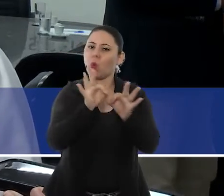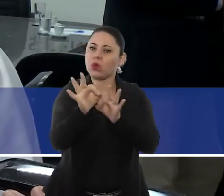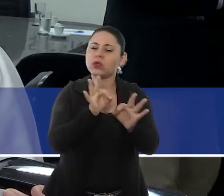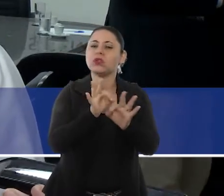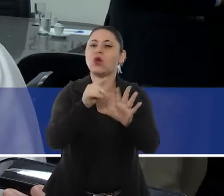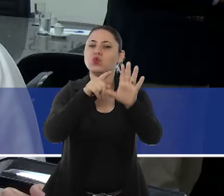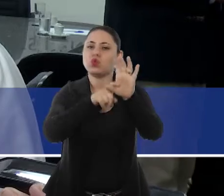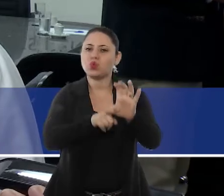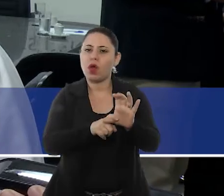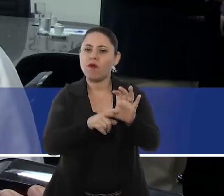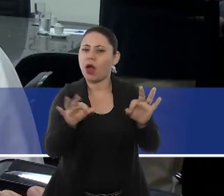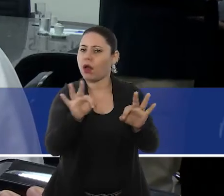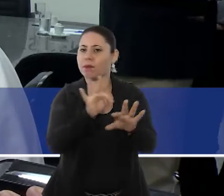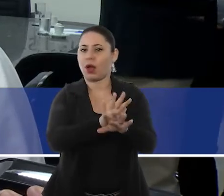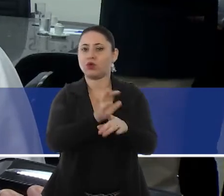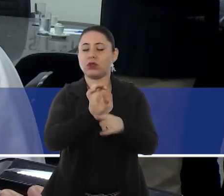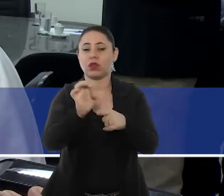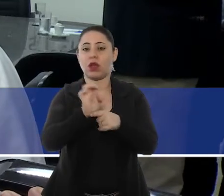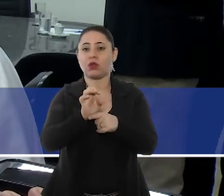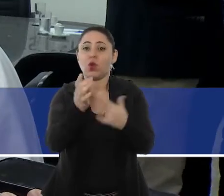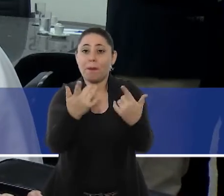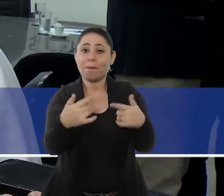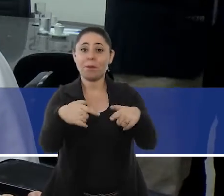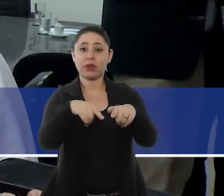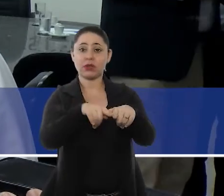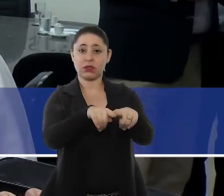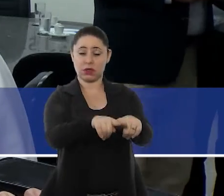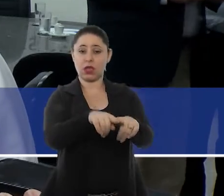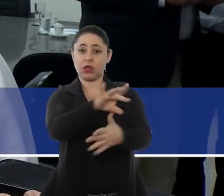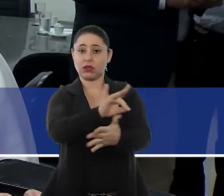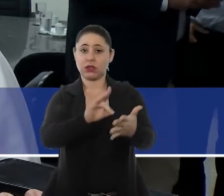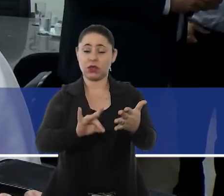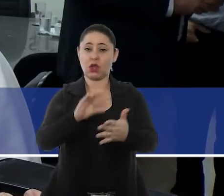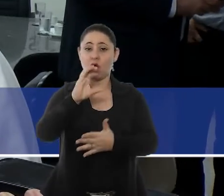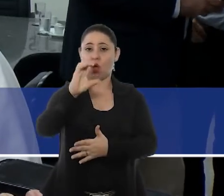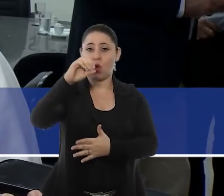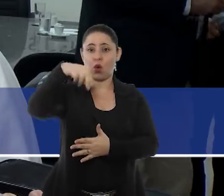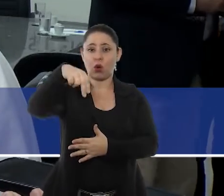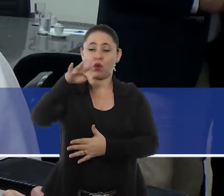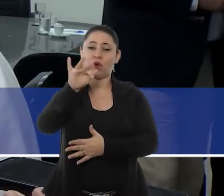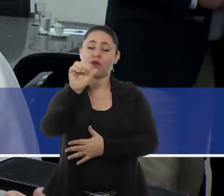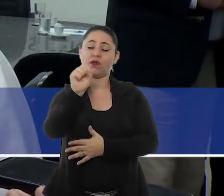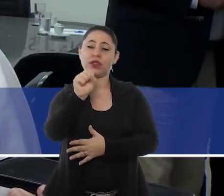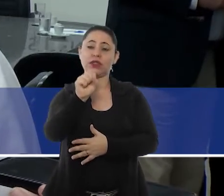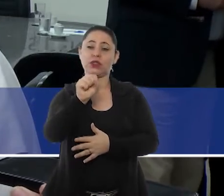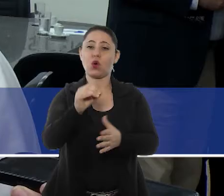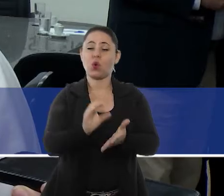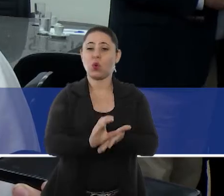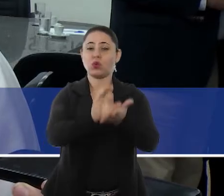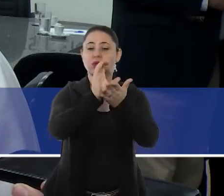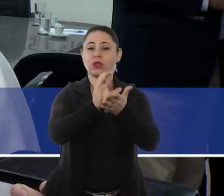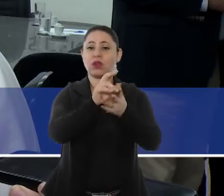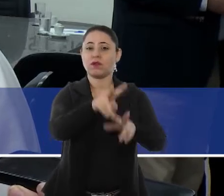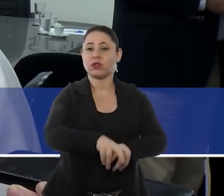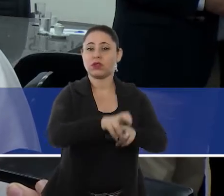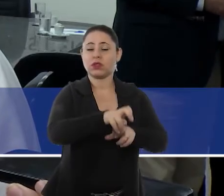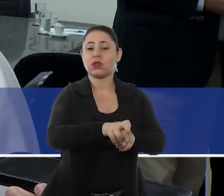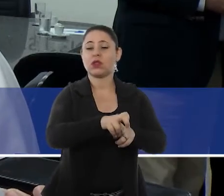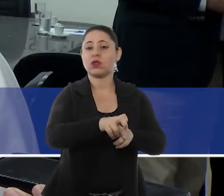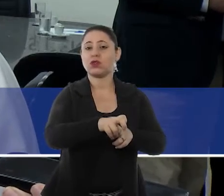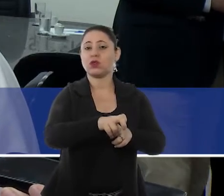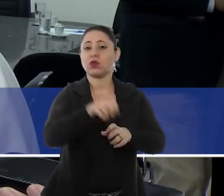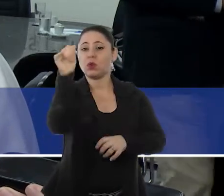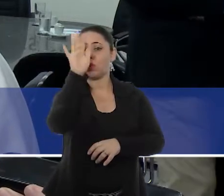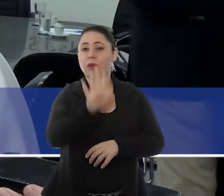para aqueles que querem se regularizar perante o Estado, né? Isso decorre de um convênio que foi assinado no CONFAS, né,